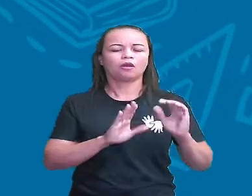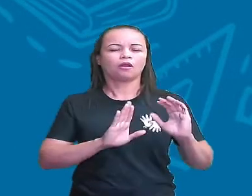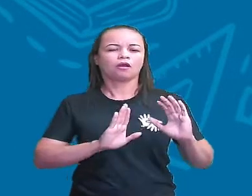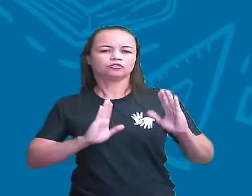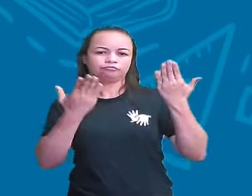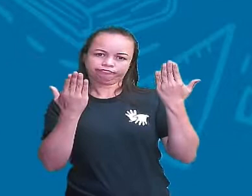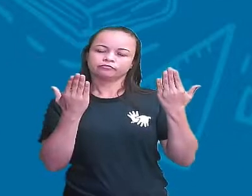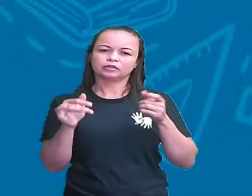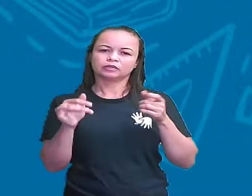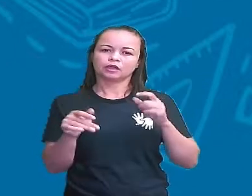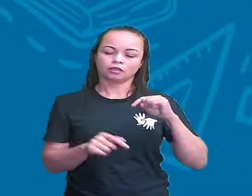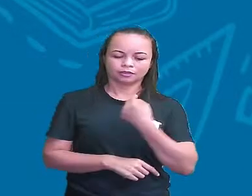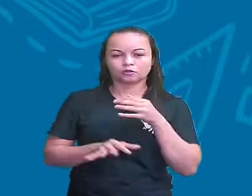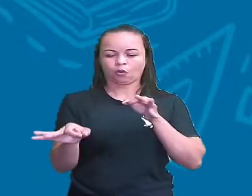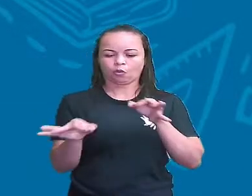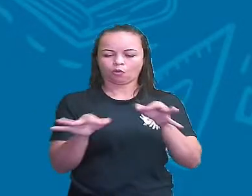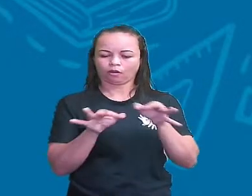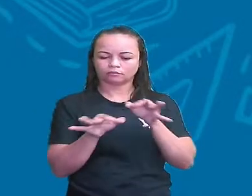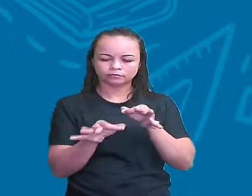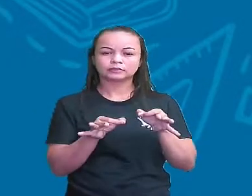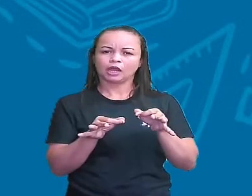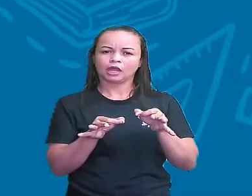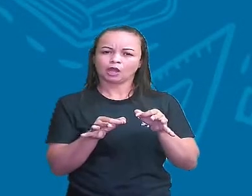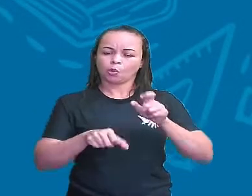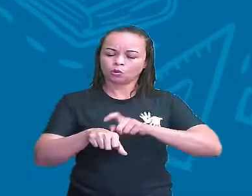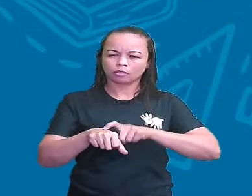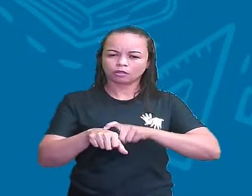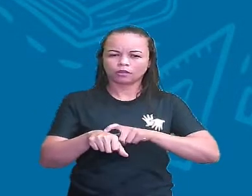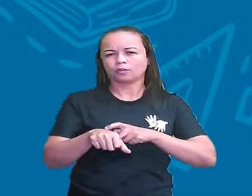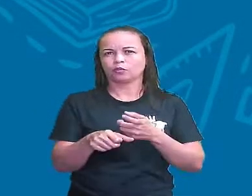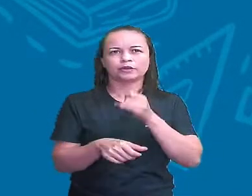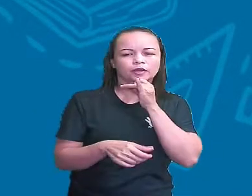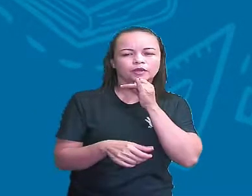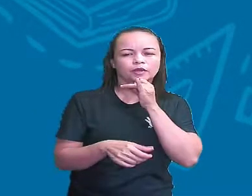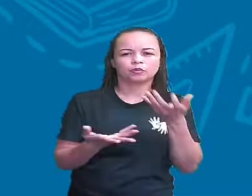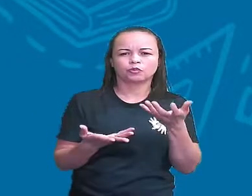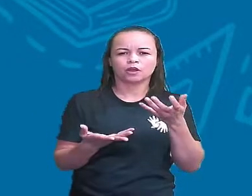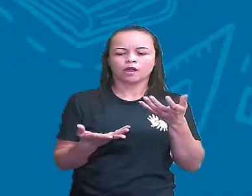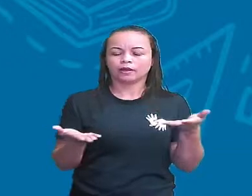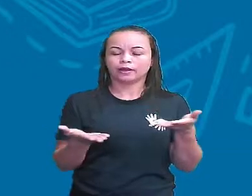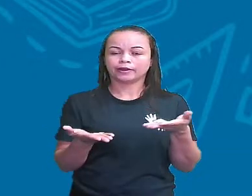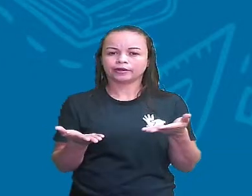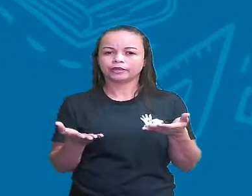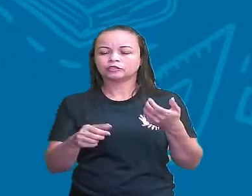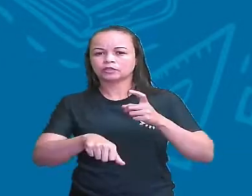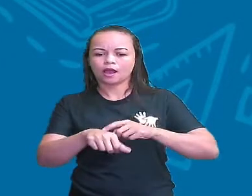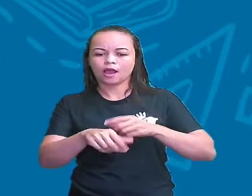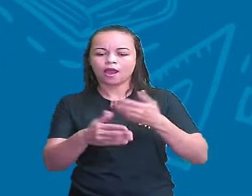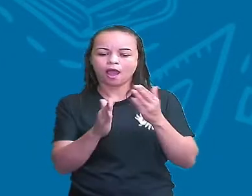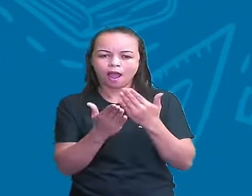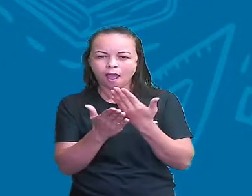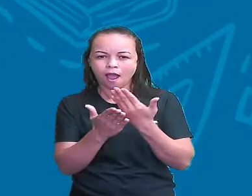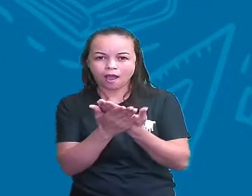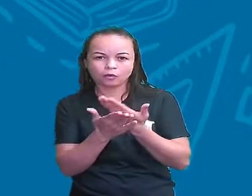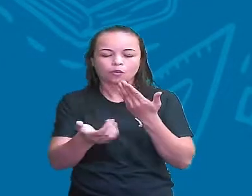Então, nós organizamos esse tempo, né? Esse horário. Por exemplo, a nossa aula começou agora, mas ela tem um tempo para